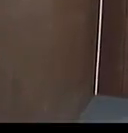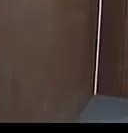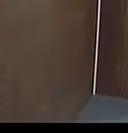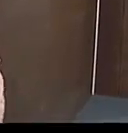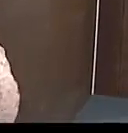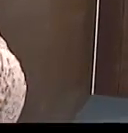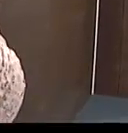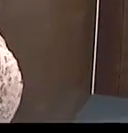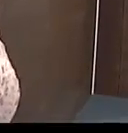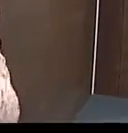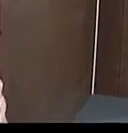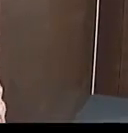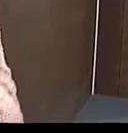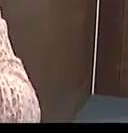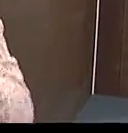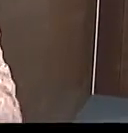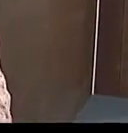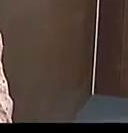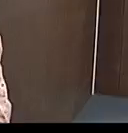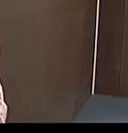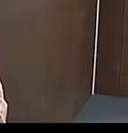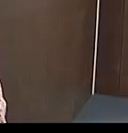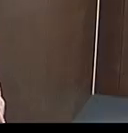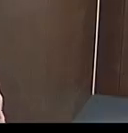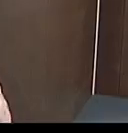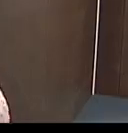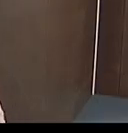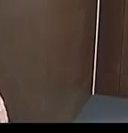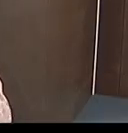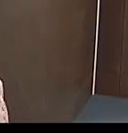lutando pelos direitos dos surdos.